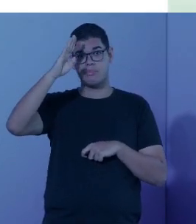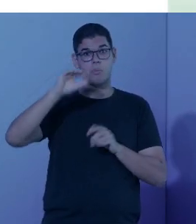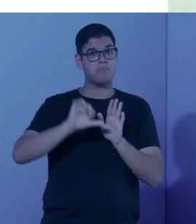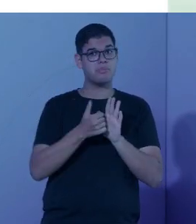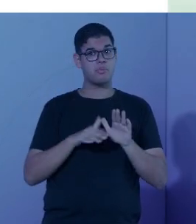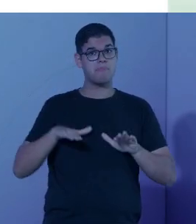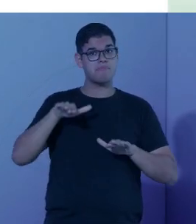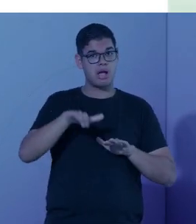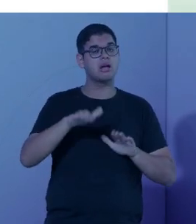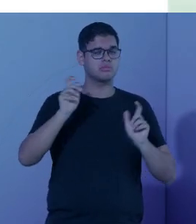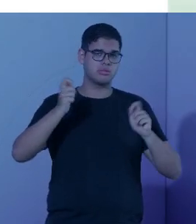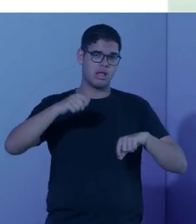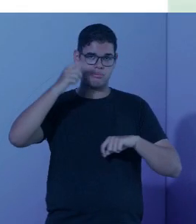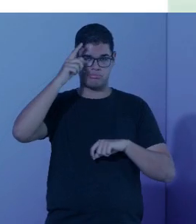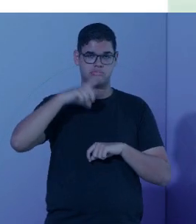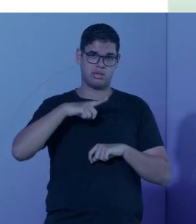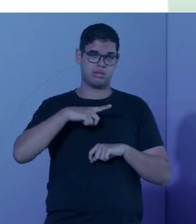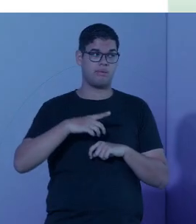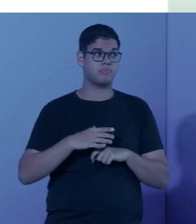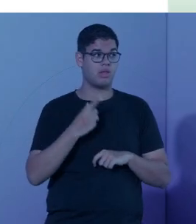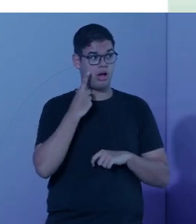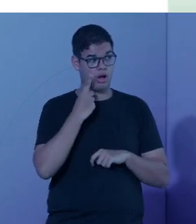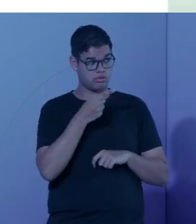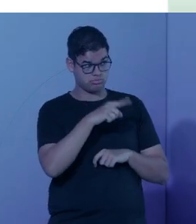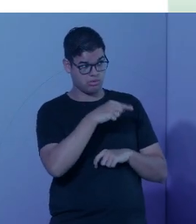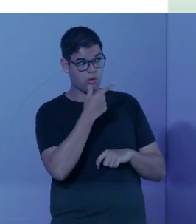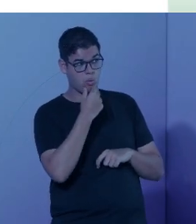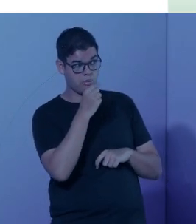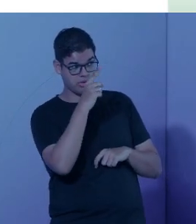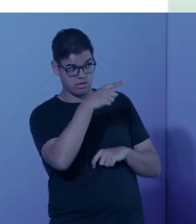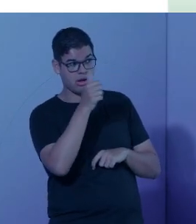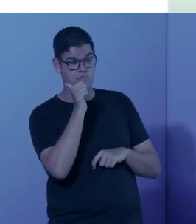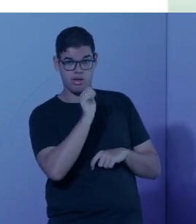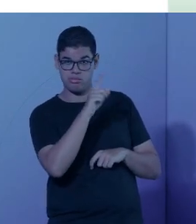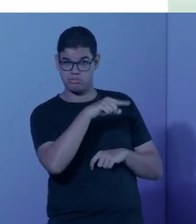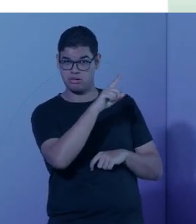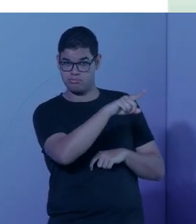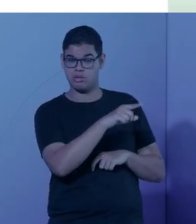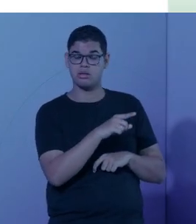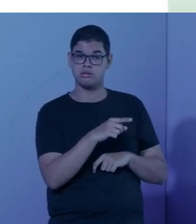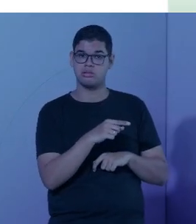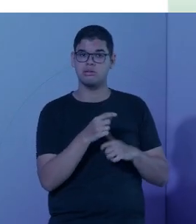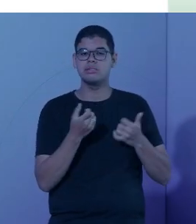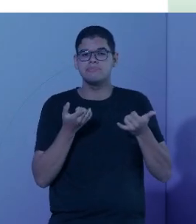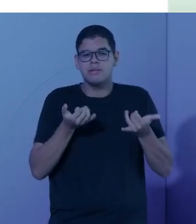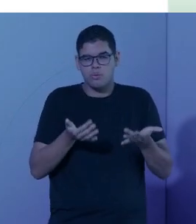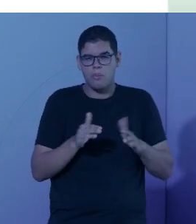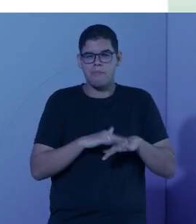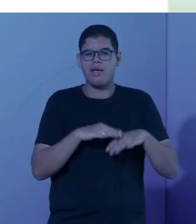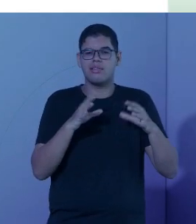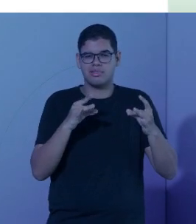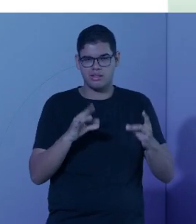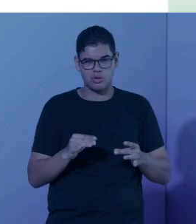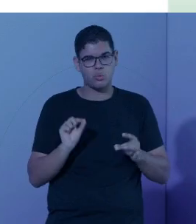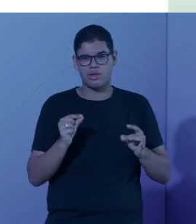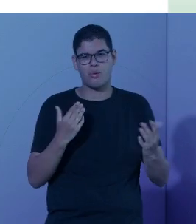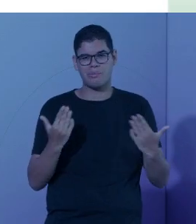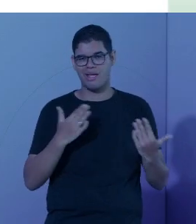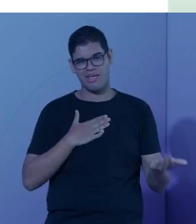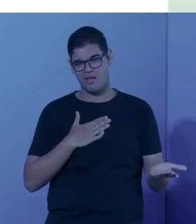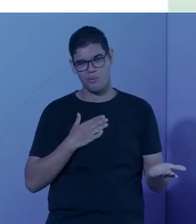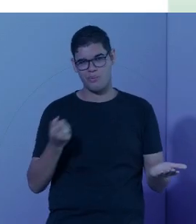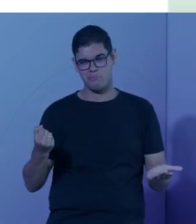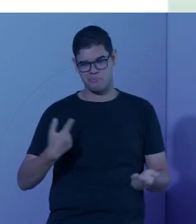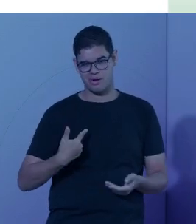meus colegas de mesa trouxeram para vocês essas fases do processo bem mais detalhadas do que está aqui nesse fluxograma, mas